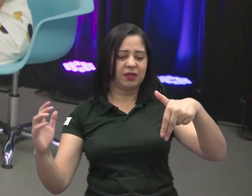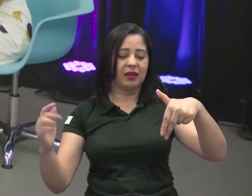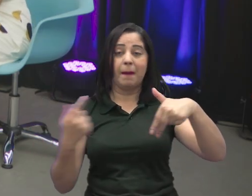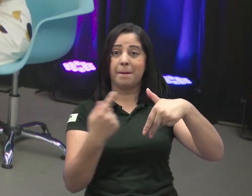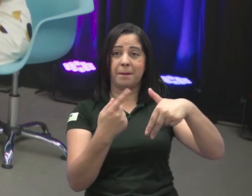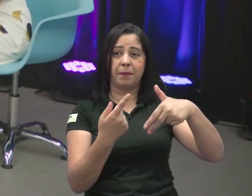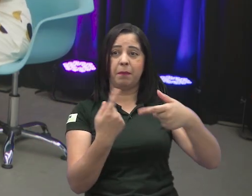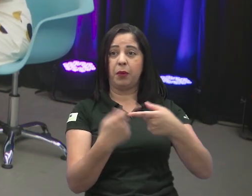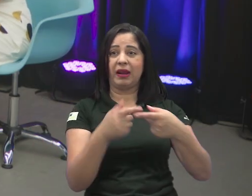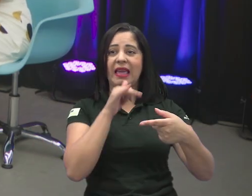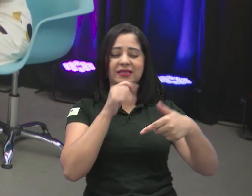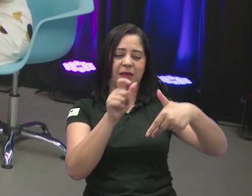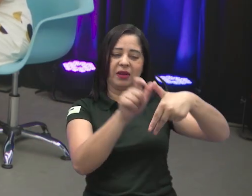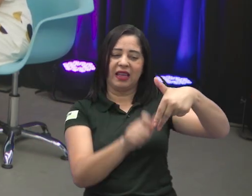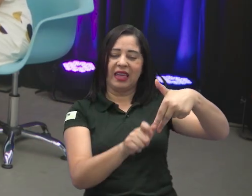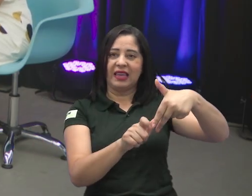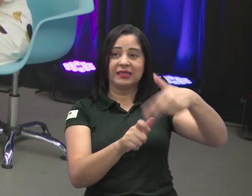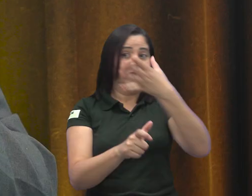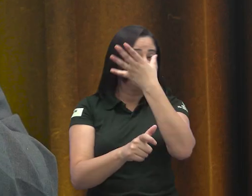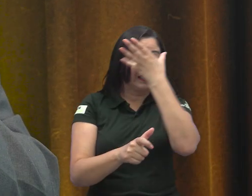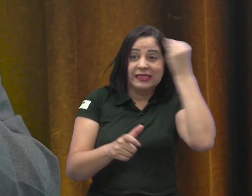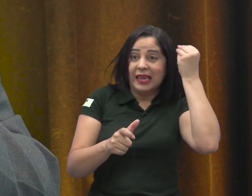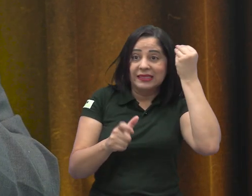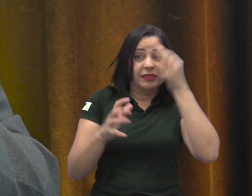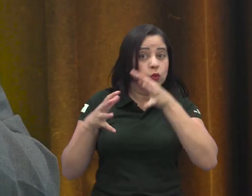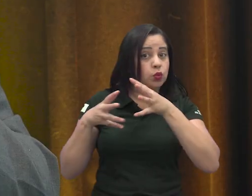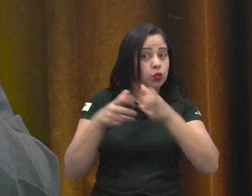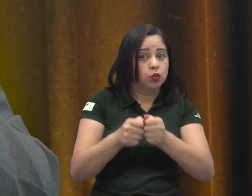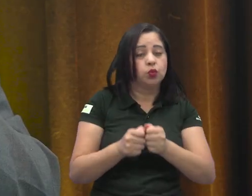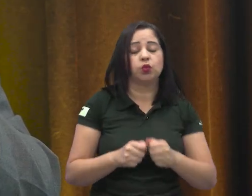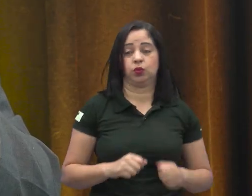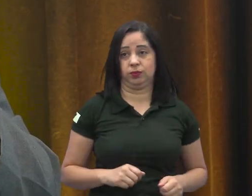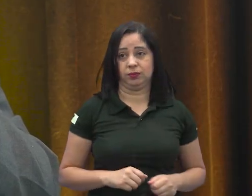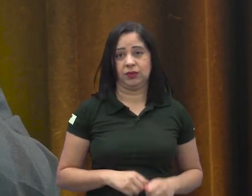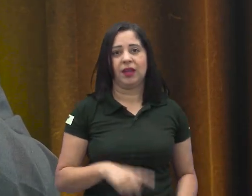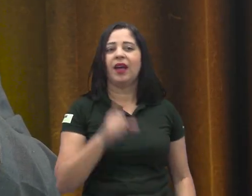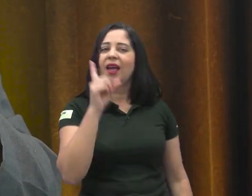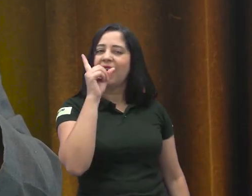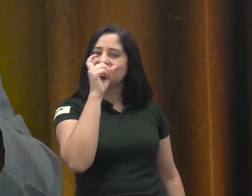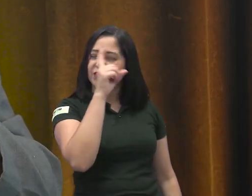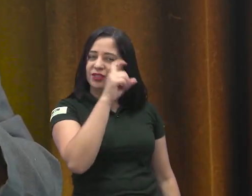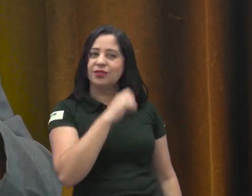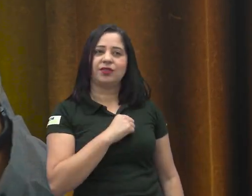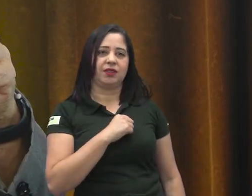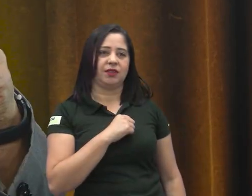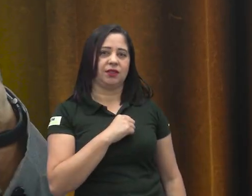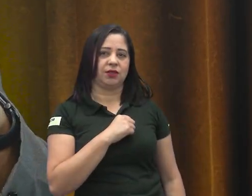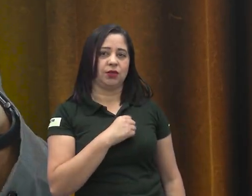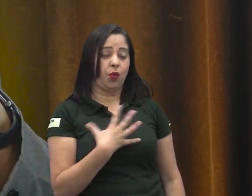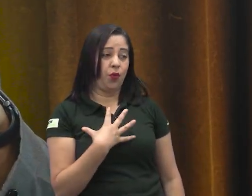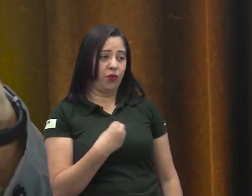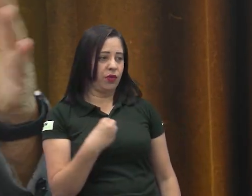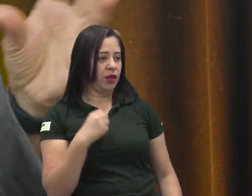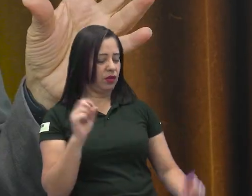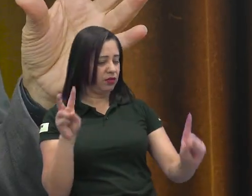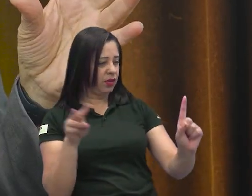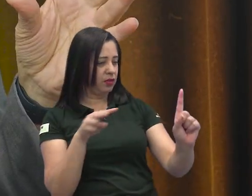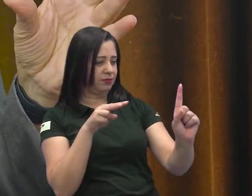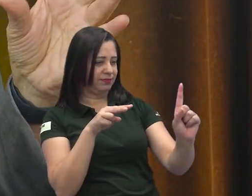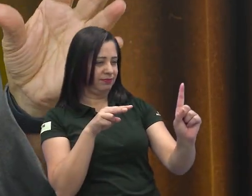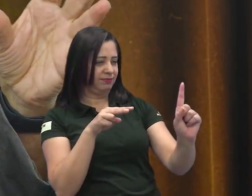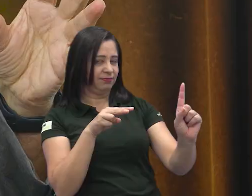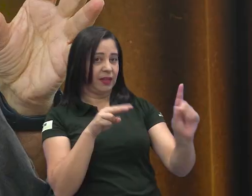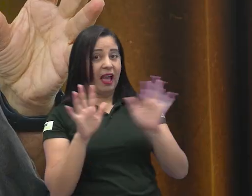já não reconhece? É muito difícil, né? Você vê os filhos, a filha. O que acontece? Numa família, às